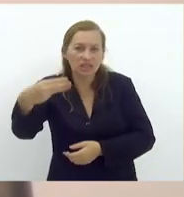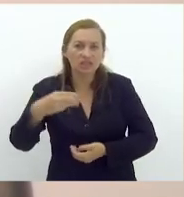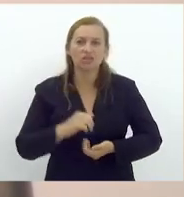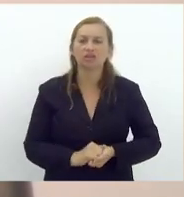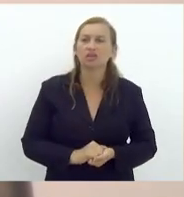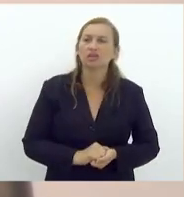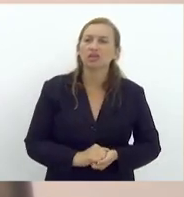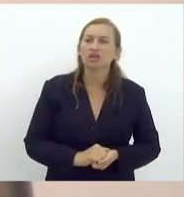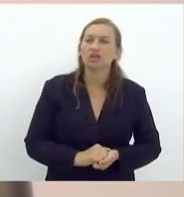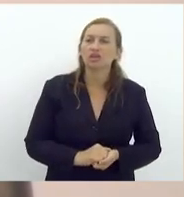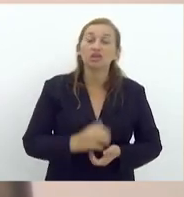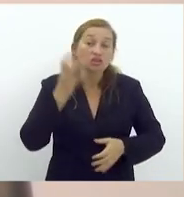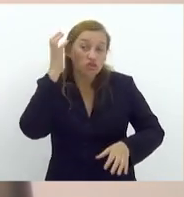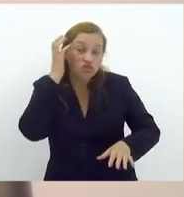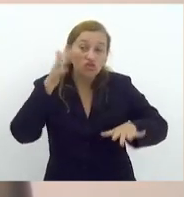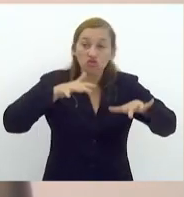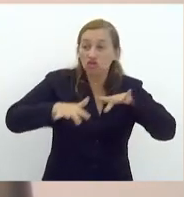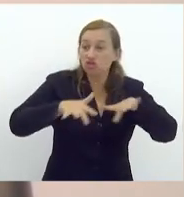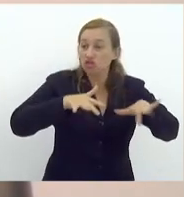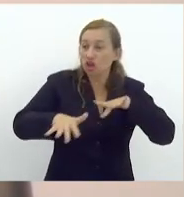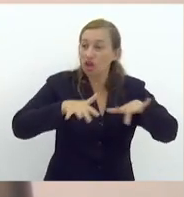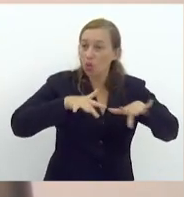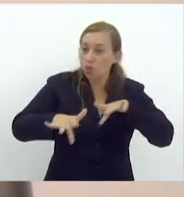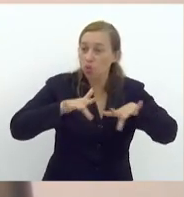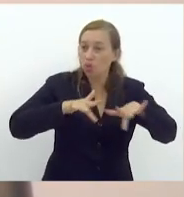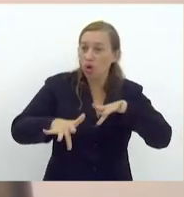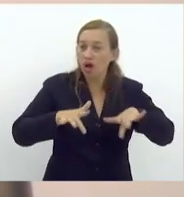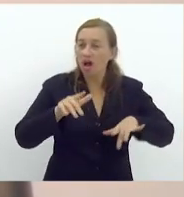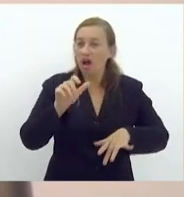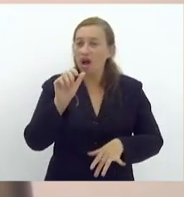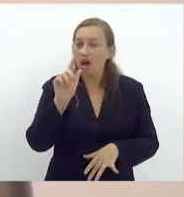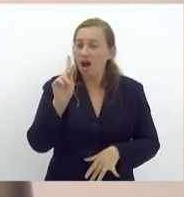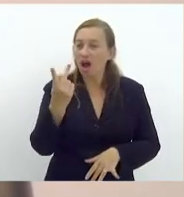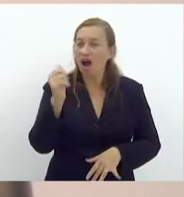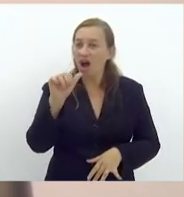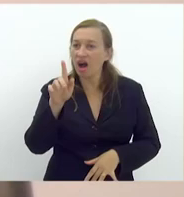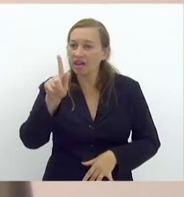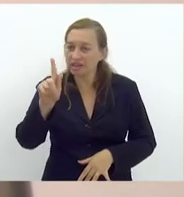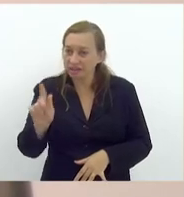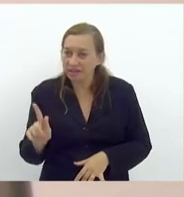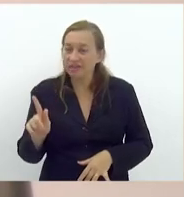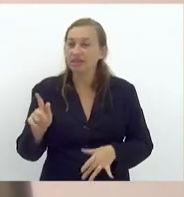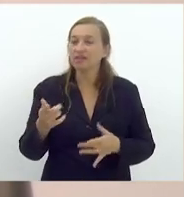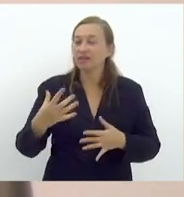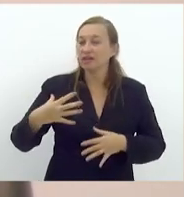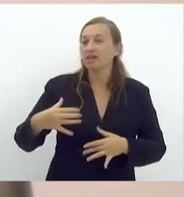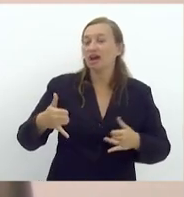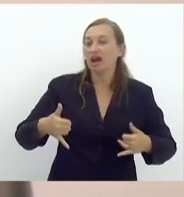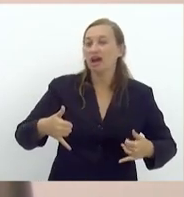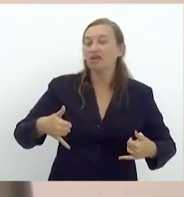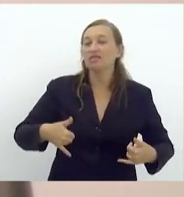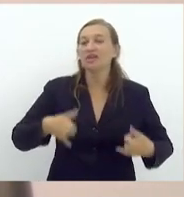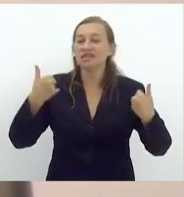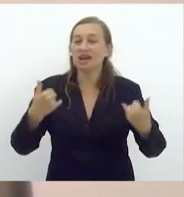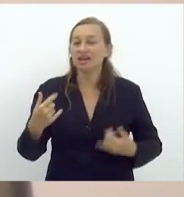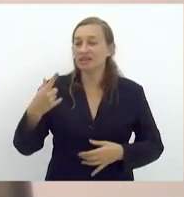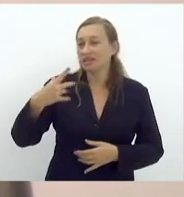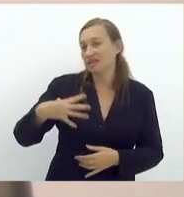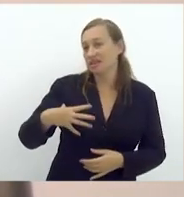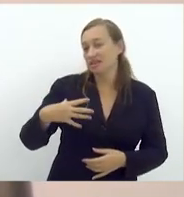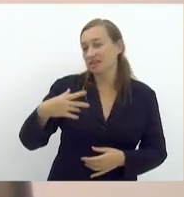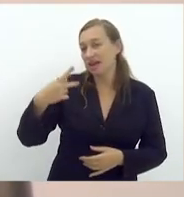com DJ que fez um aniversário da irmã dele naquela época existia hip hop música